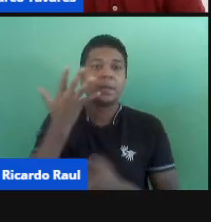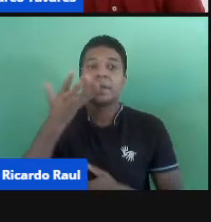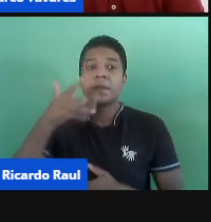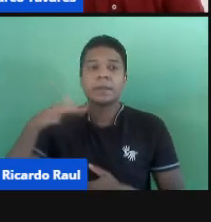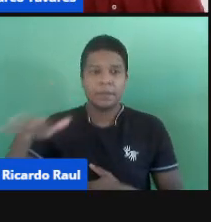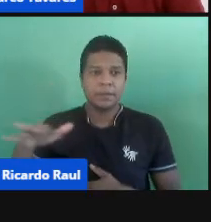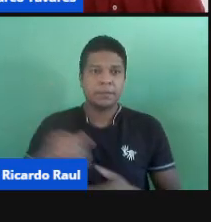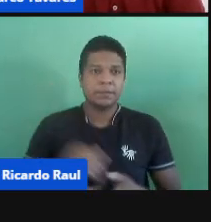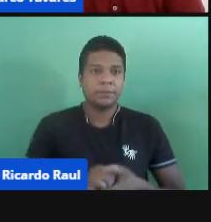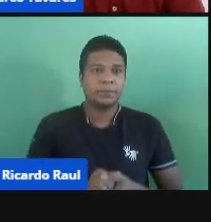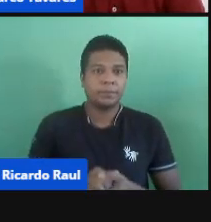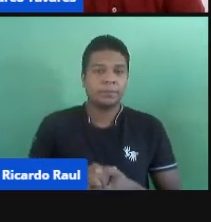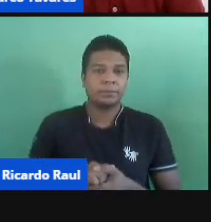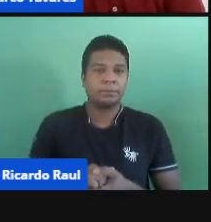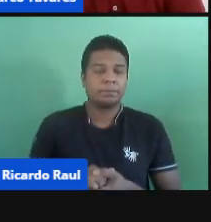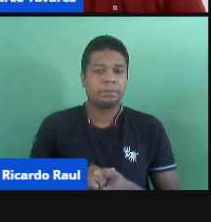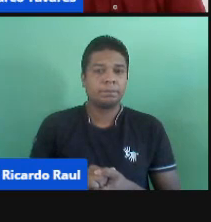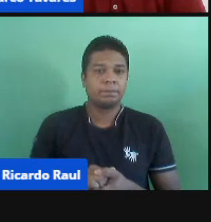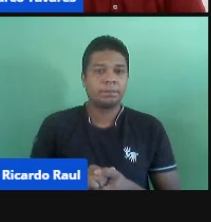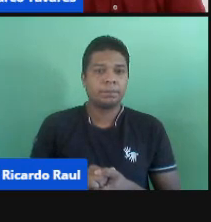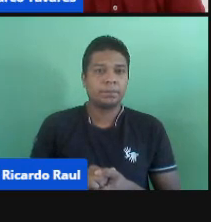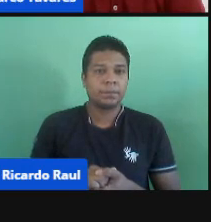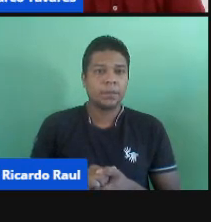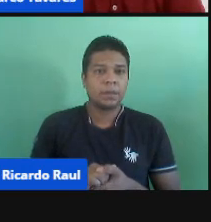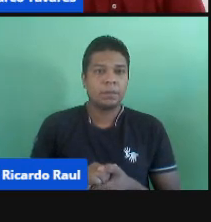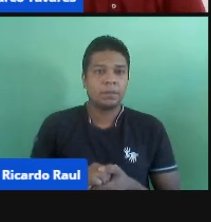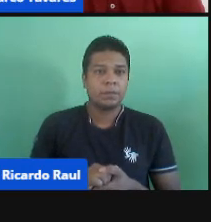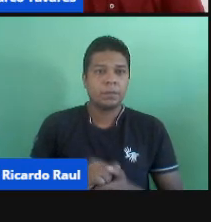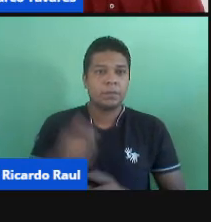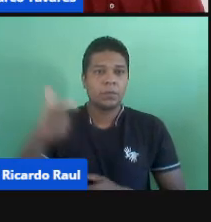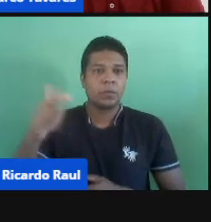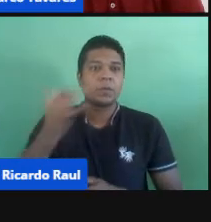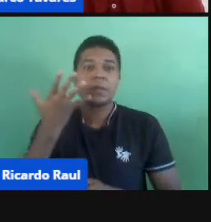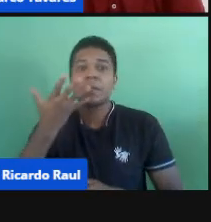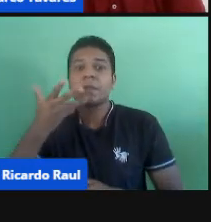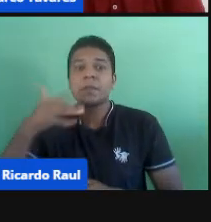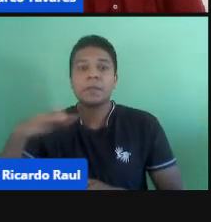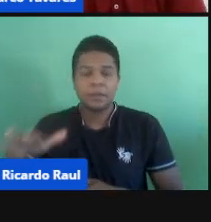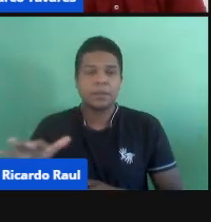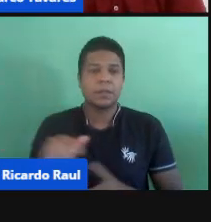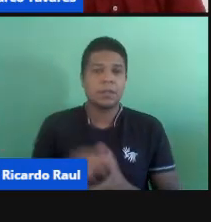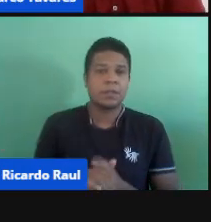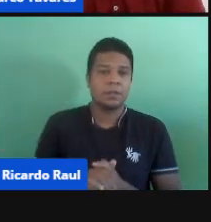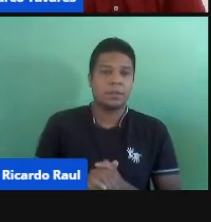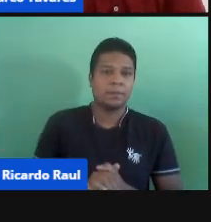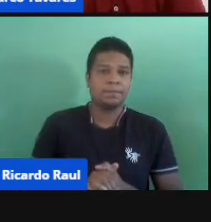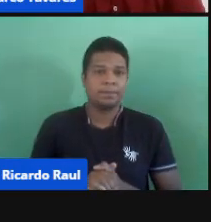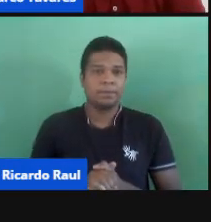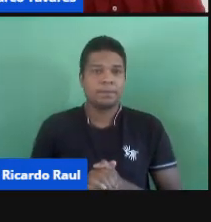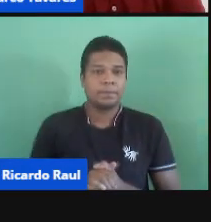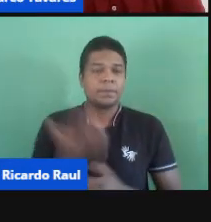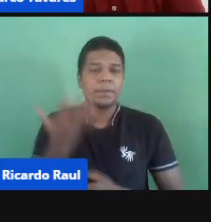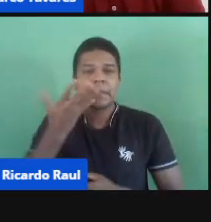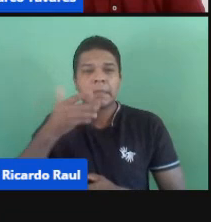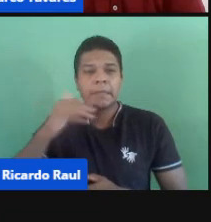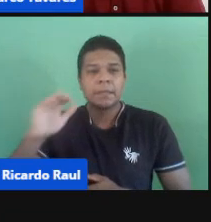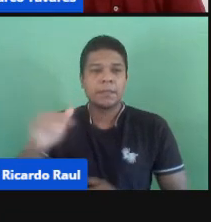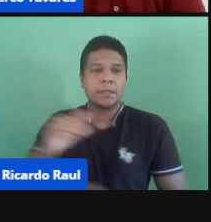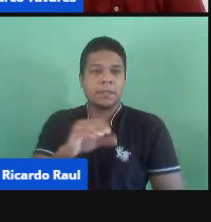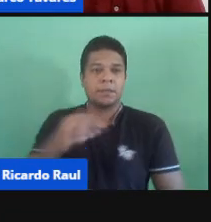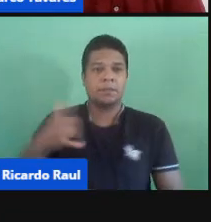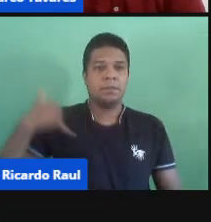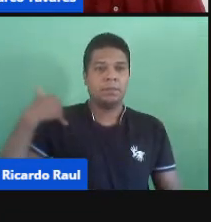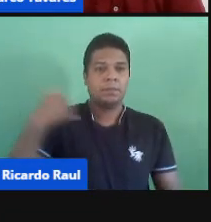Bom, vencida essa etapa, nós pulamos para as outras crianças que a gente atinge, que são as crianças de 10